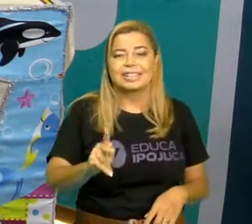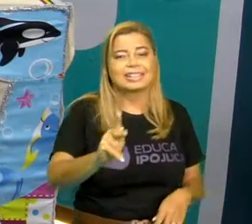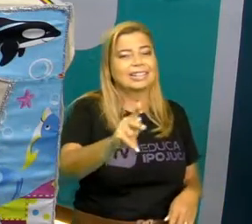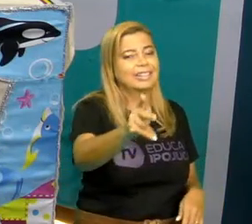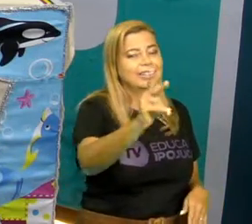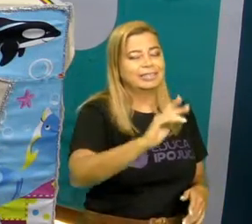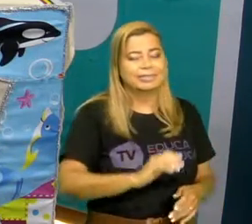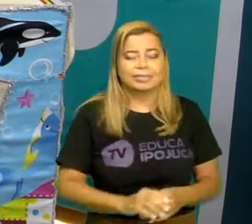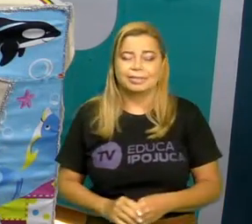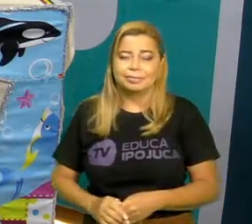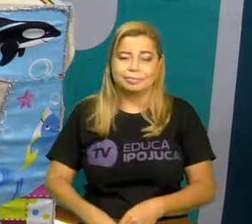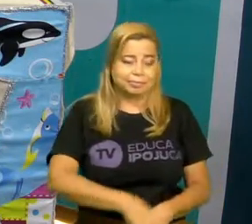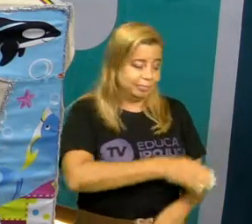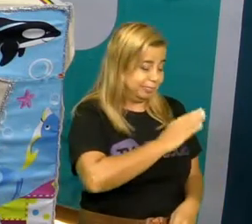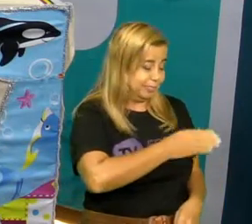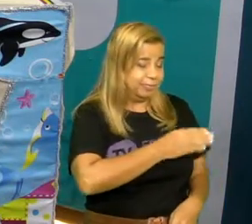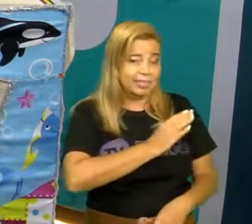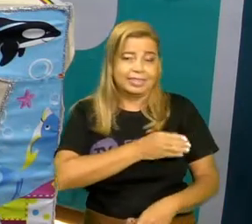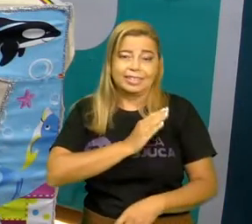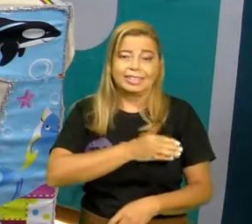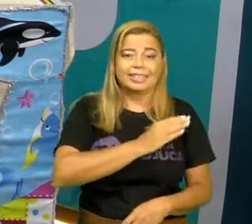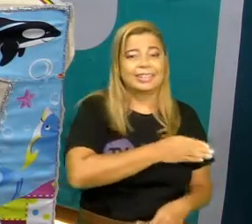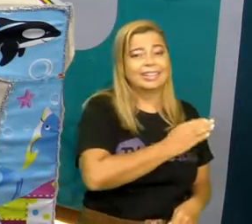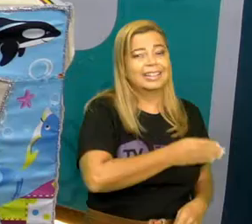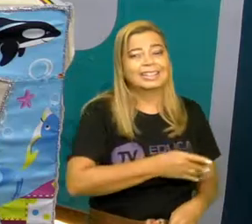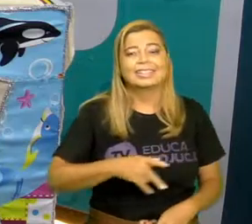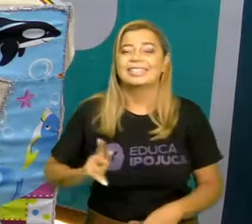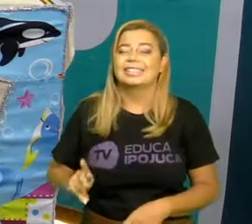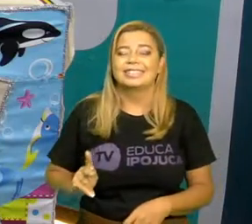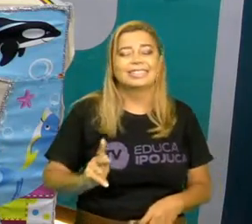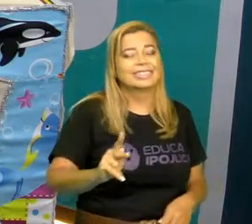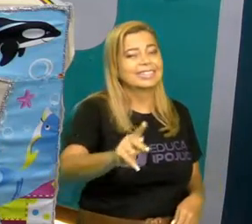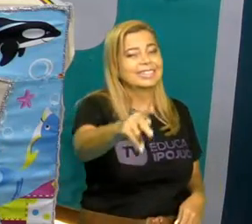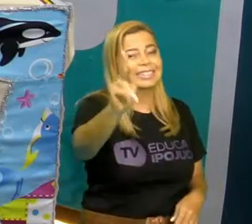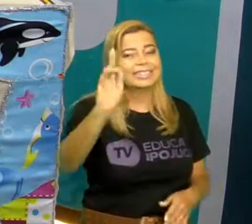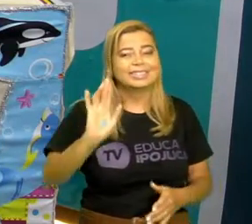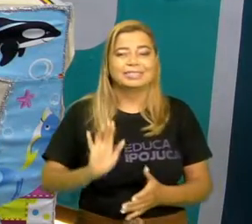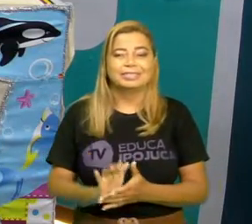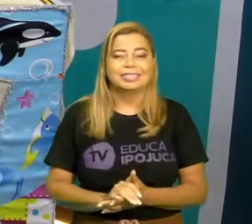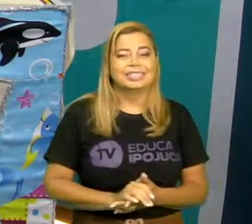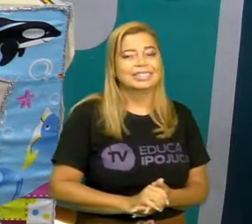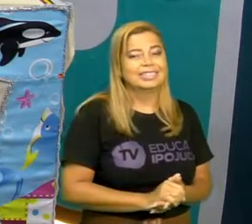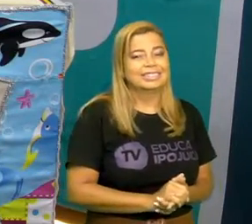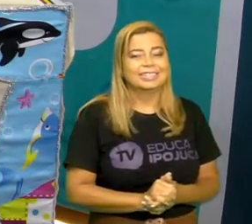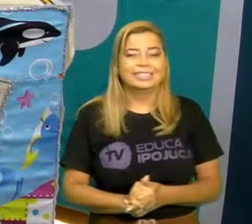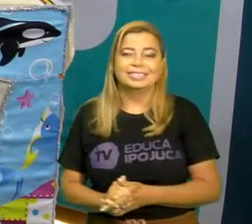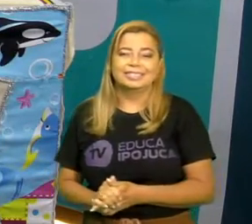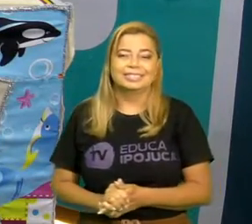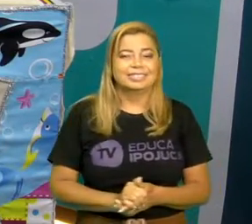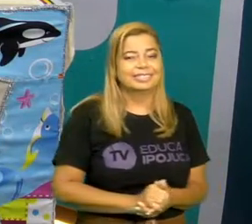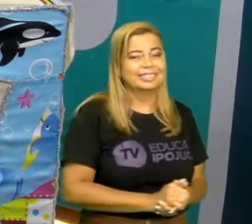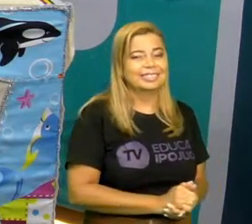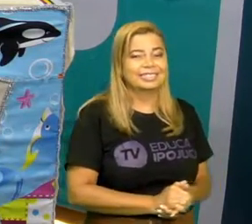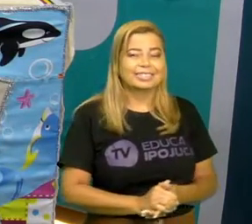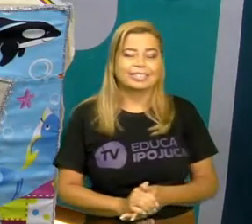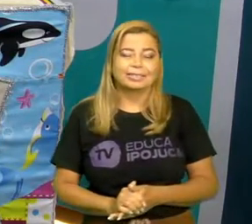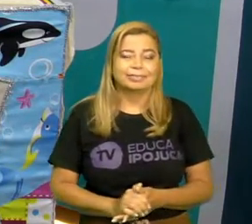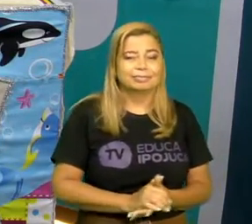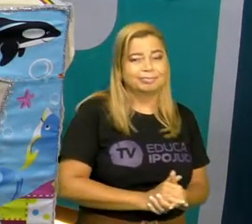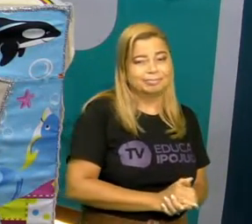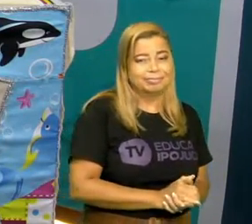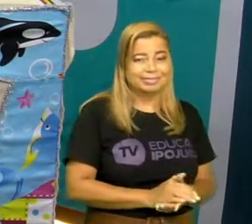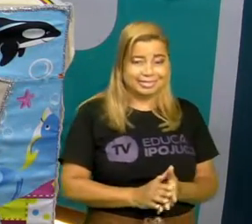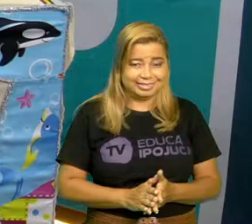seu coração. E jamais ela vai sair do seu coração.